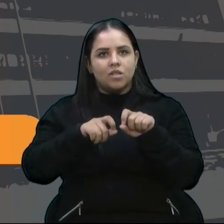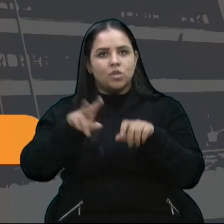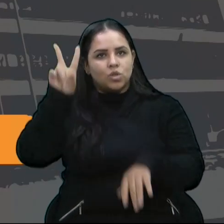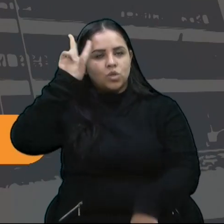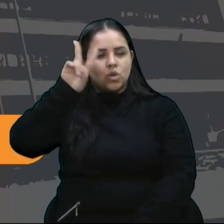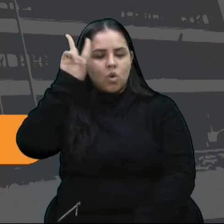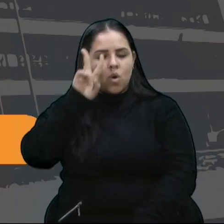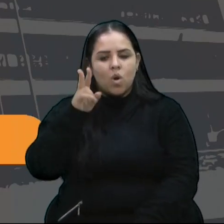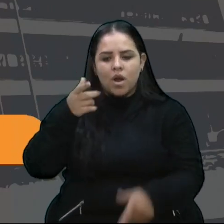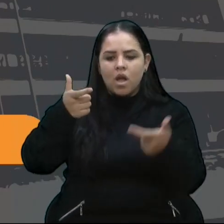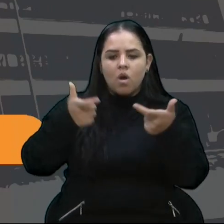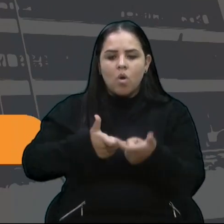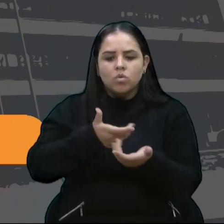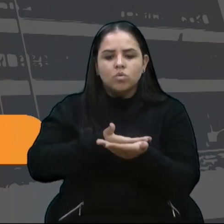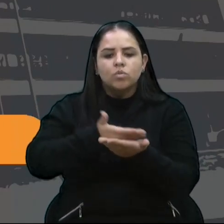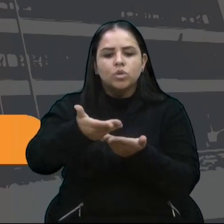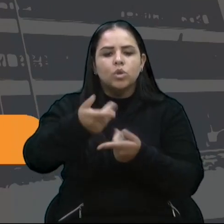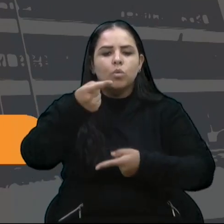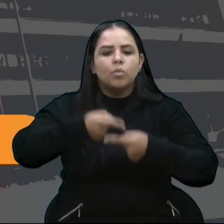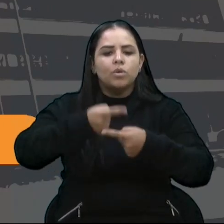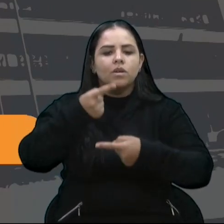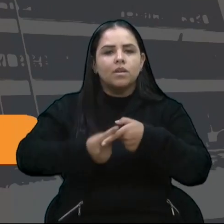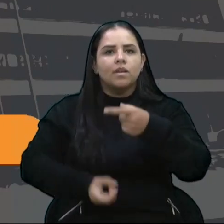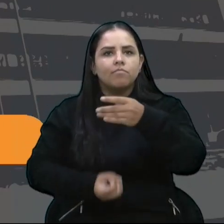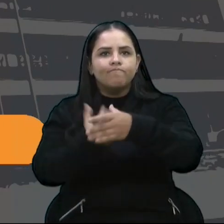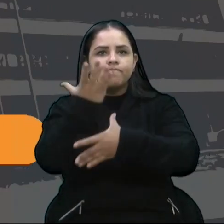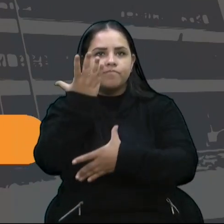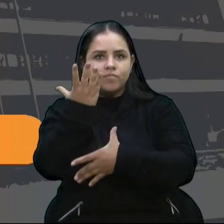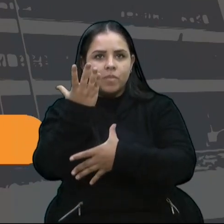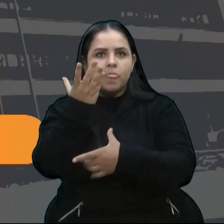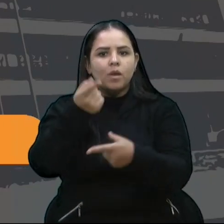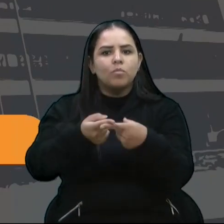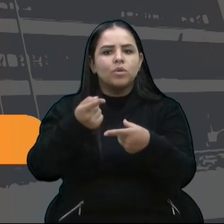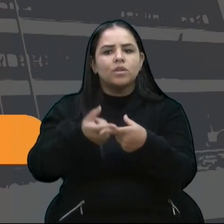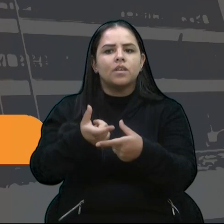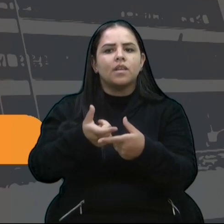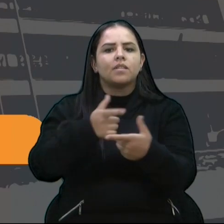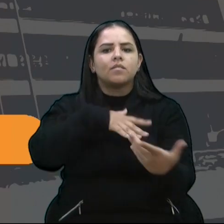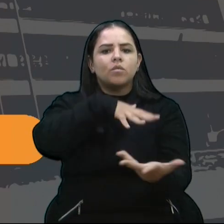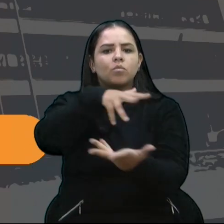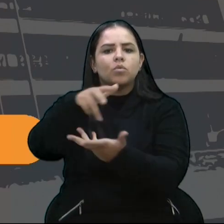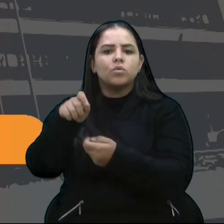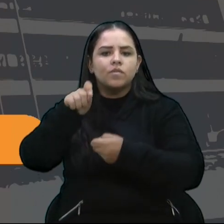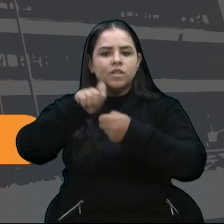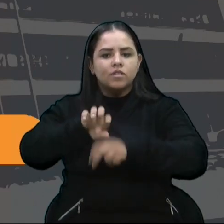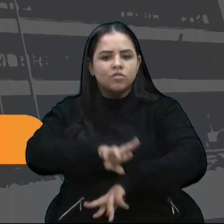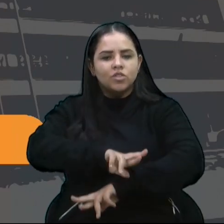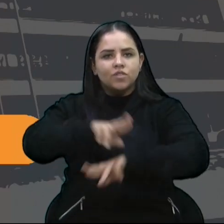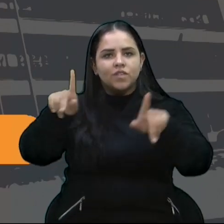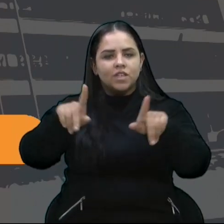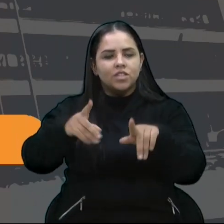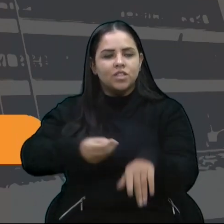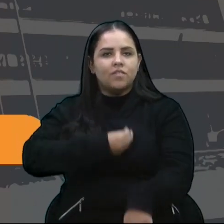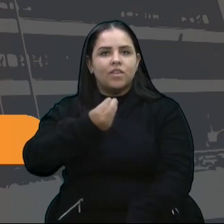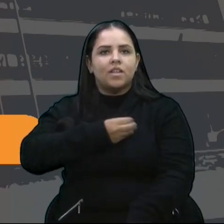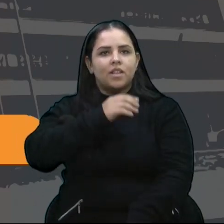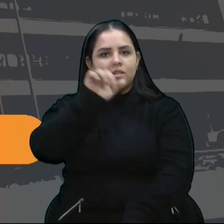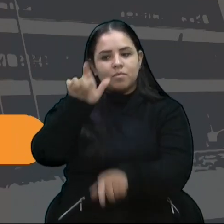de origem, por que elas existem, por que elas estão nesse mundo e estão fazendo a diferença na vida das pessoas.